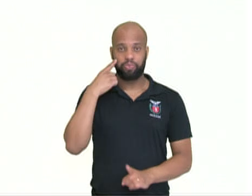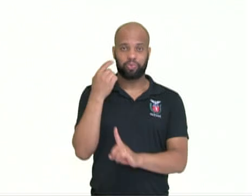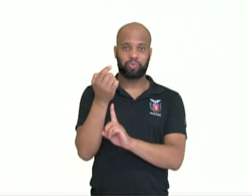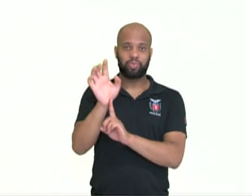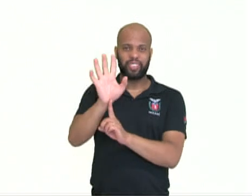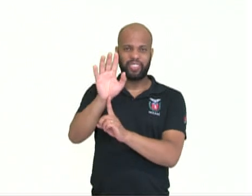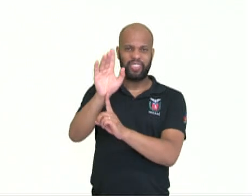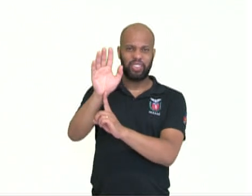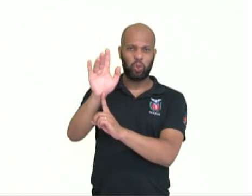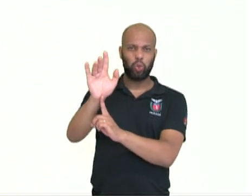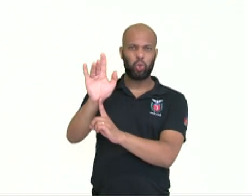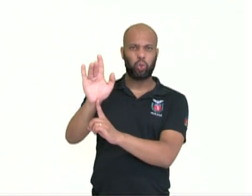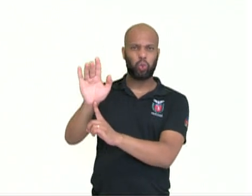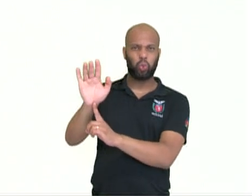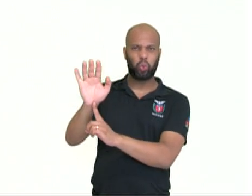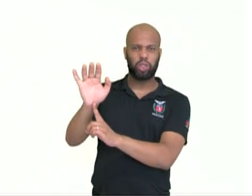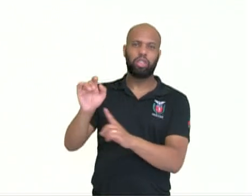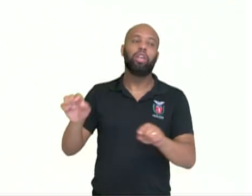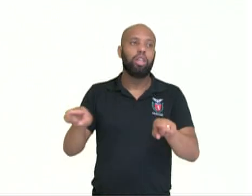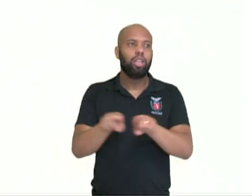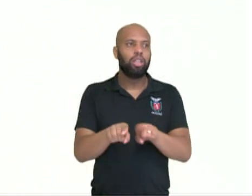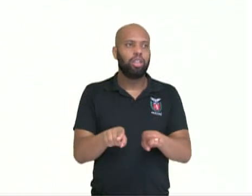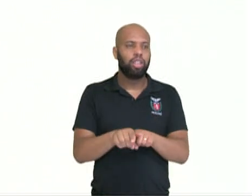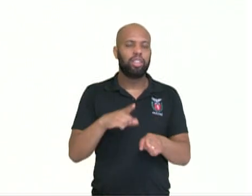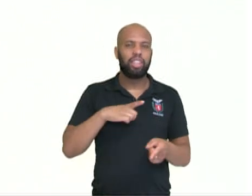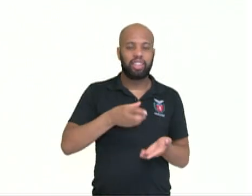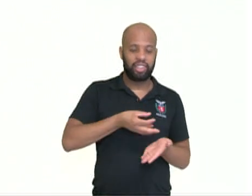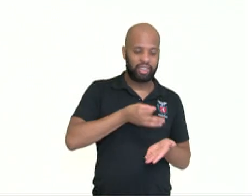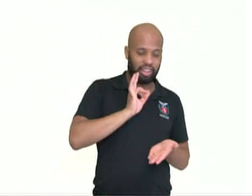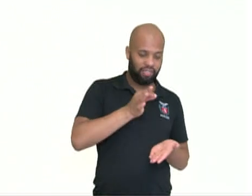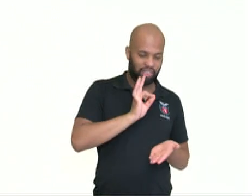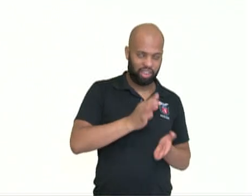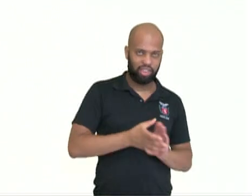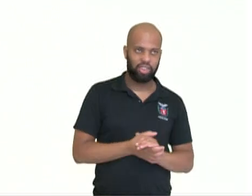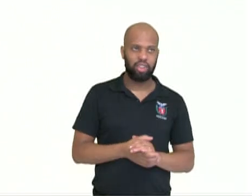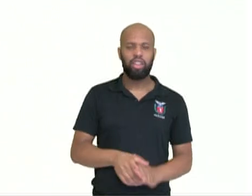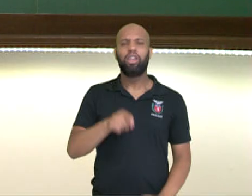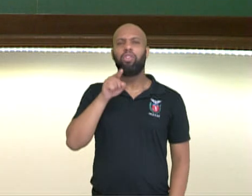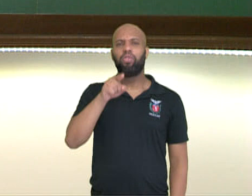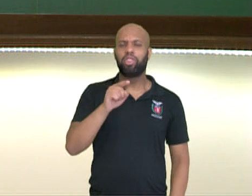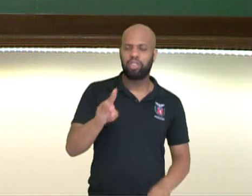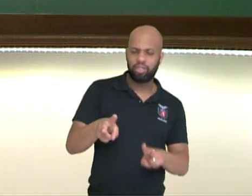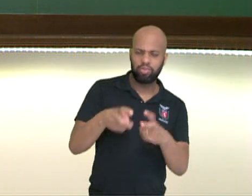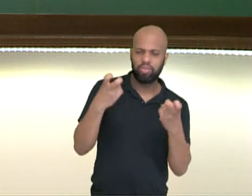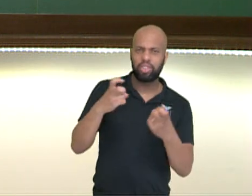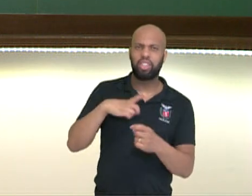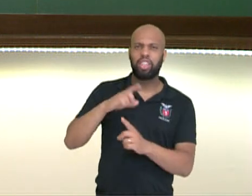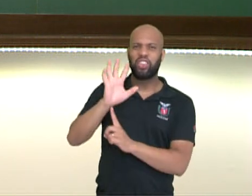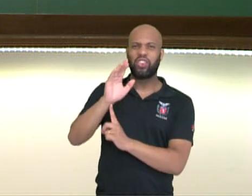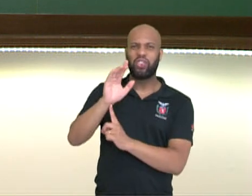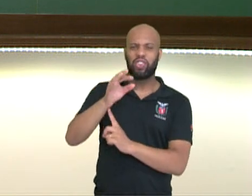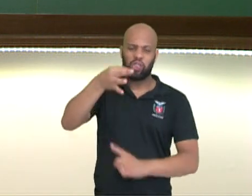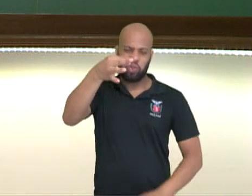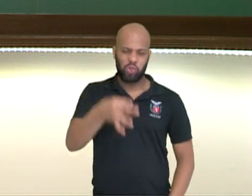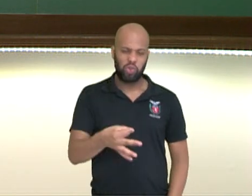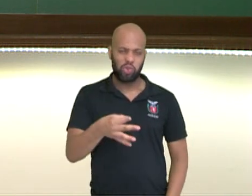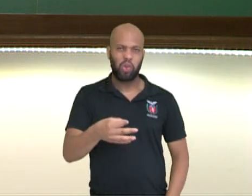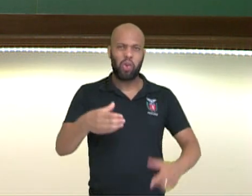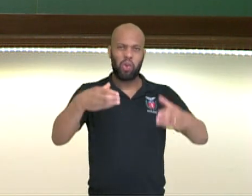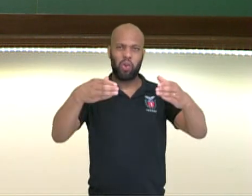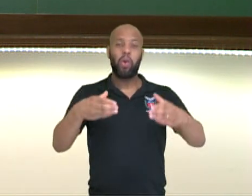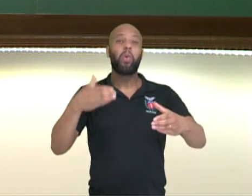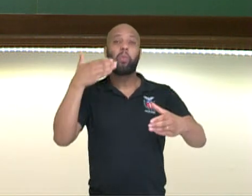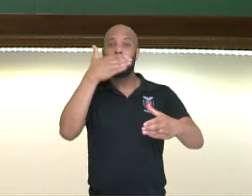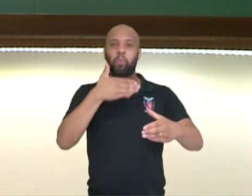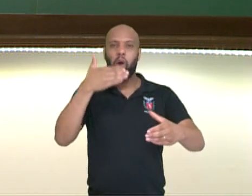Faíscas e um copo de café. Veja só, você já deve ter visto aquelas velhinhas de aniversário, aquelas que ficam espirrando faísca, ou